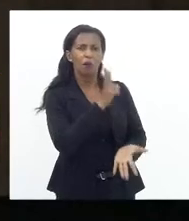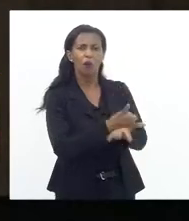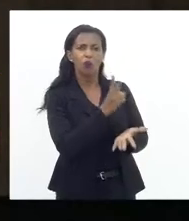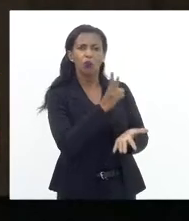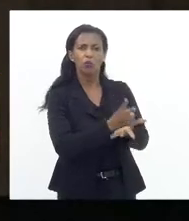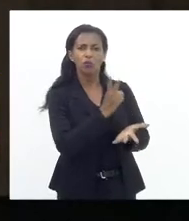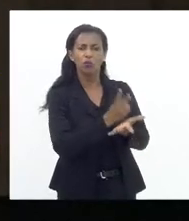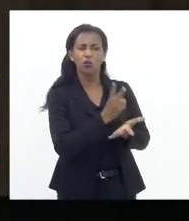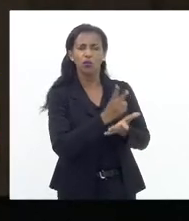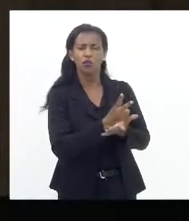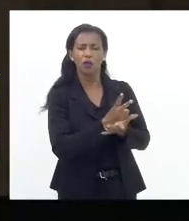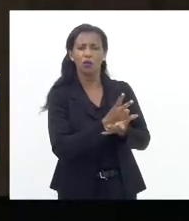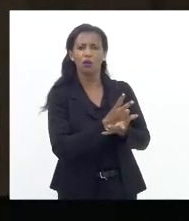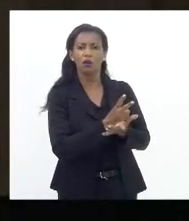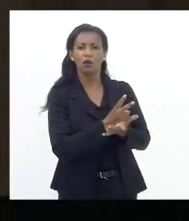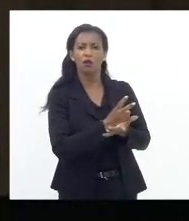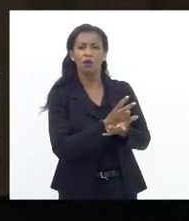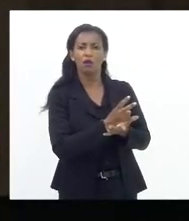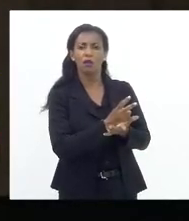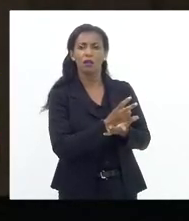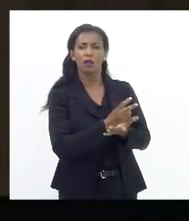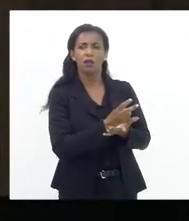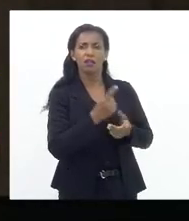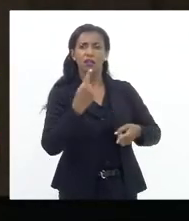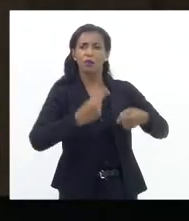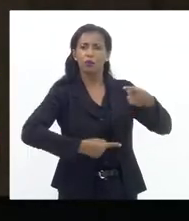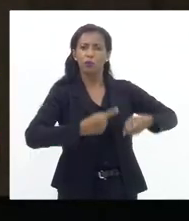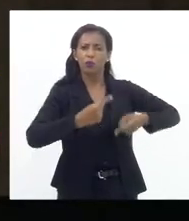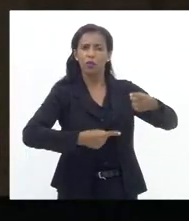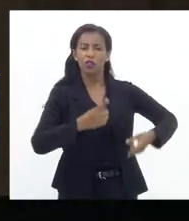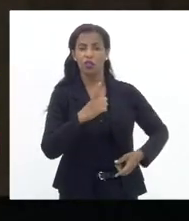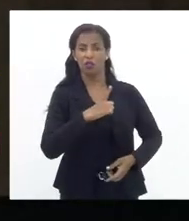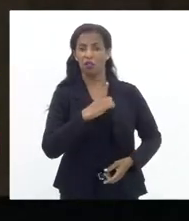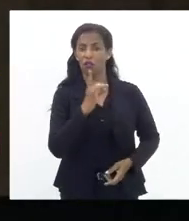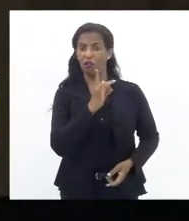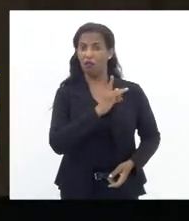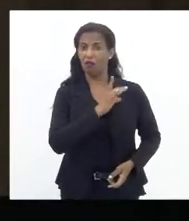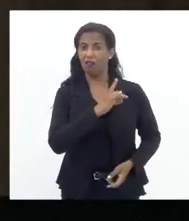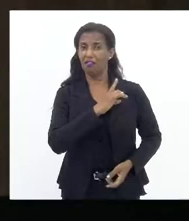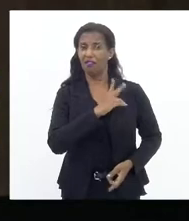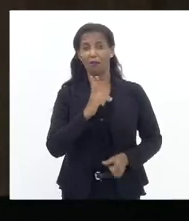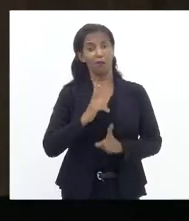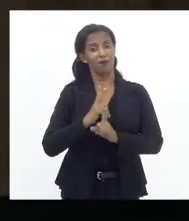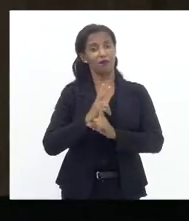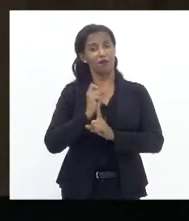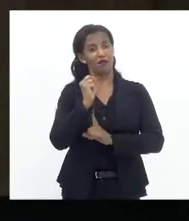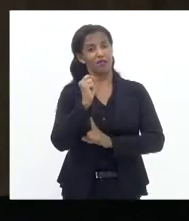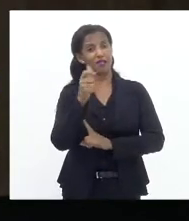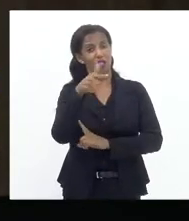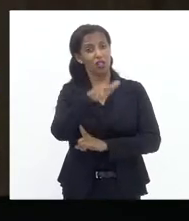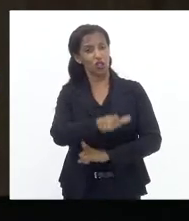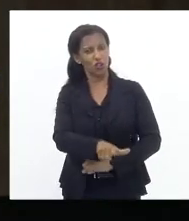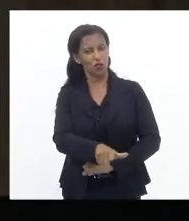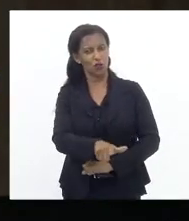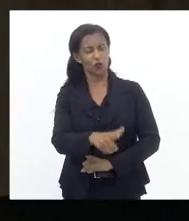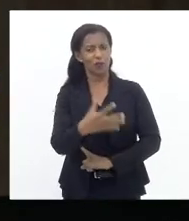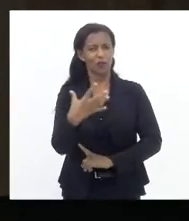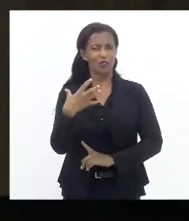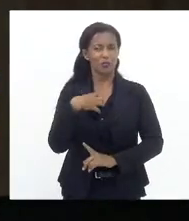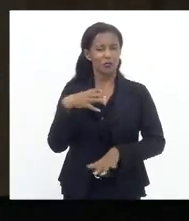continuação da existência dessa figura política que teme não ser reeleita e isso